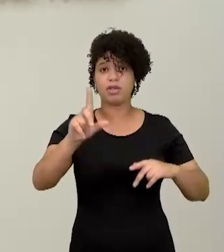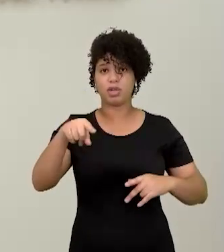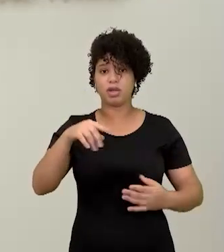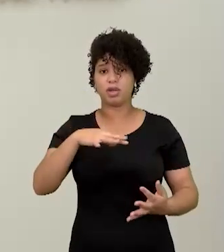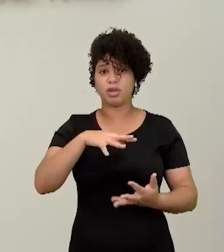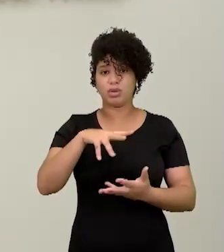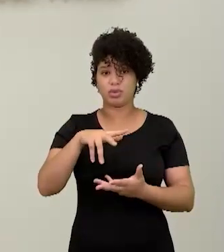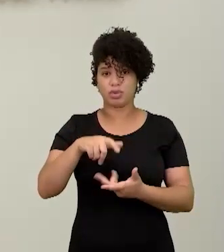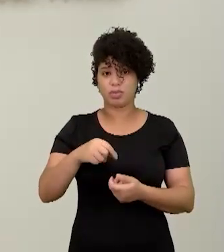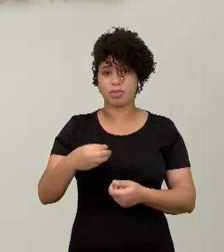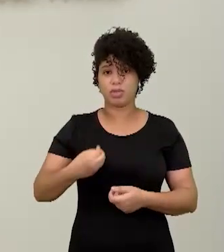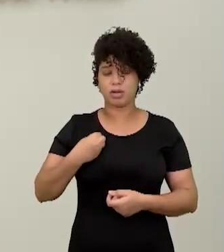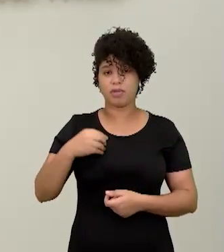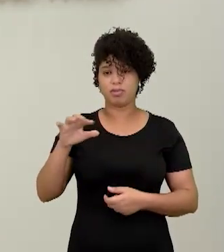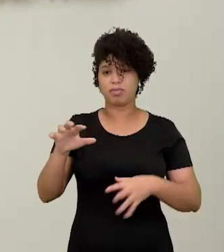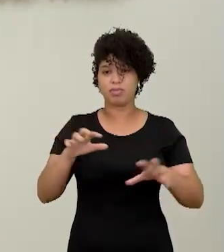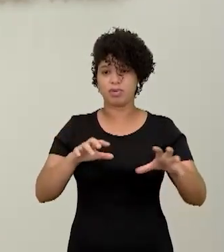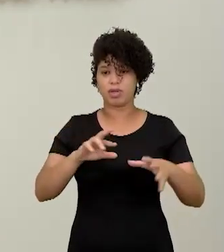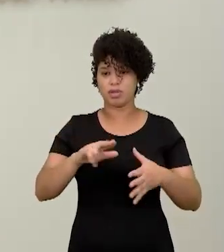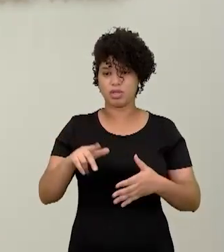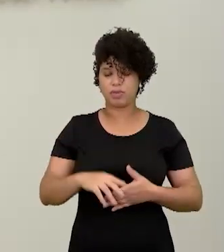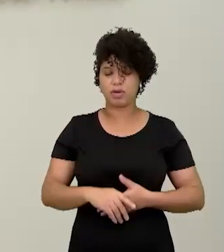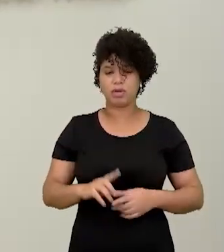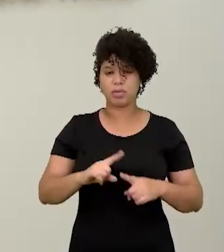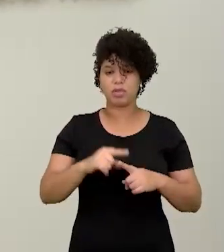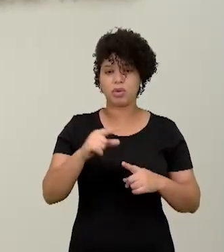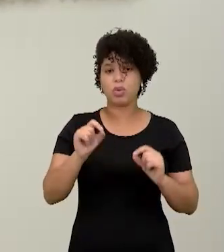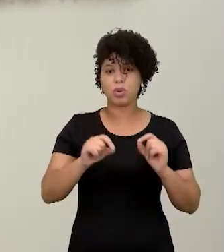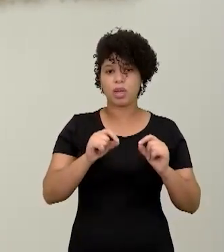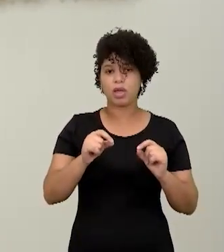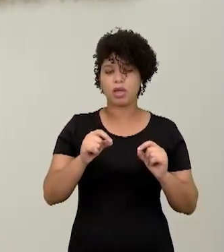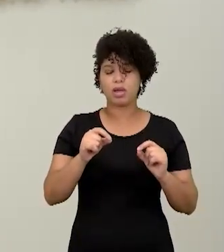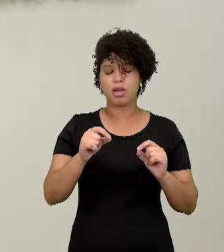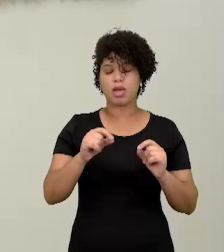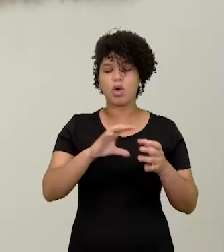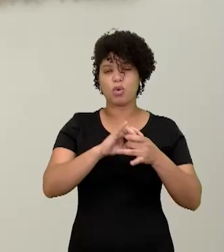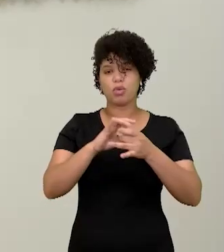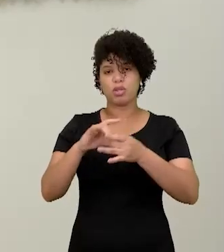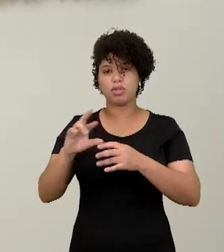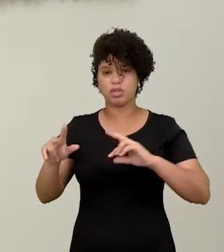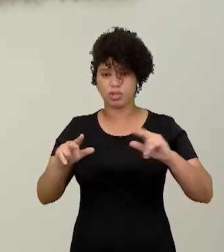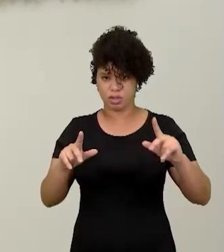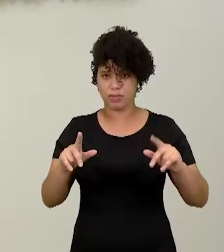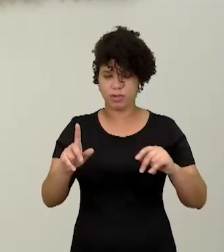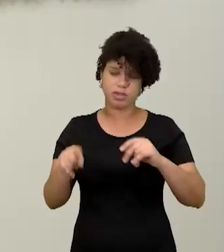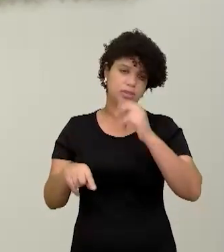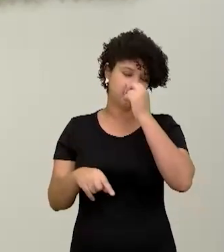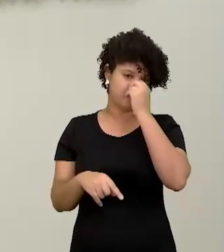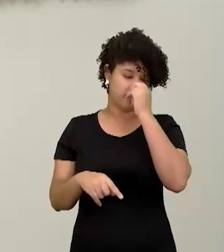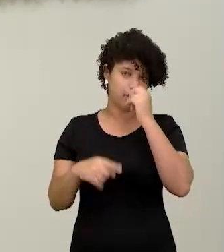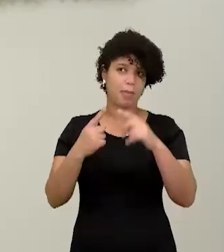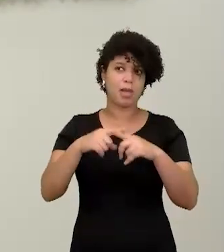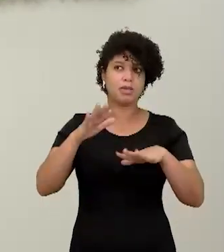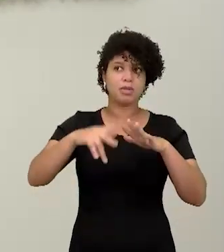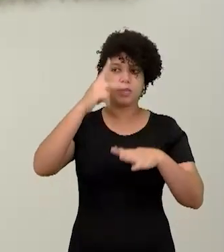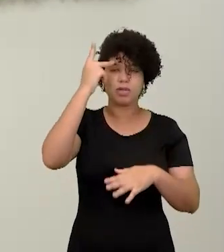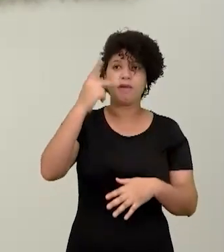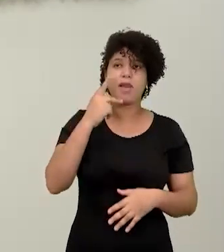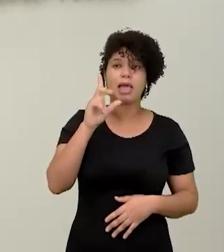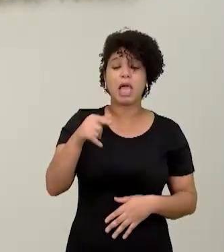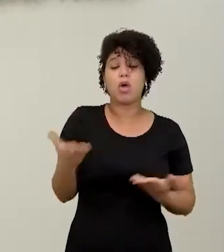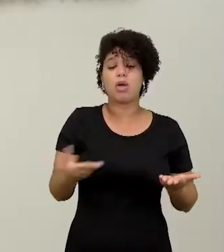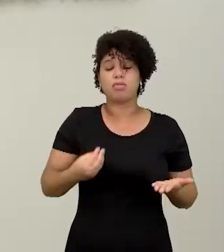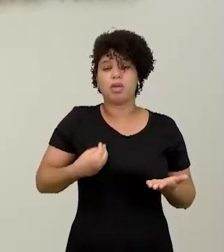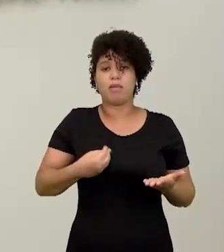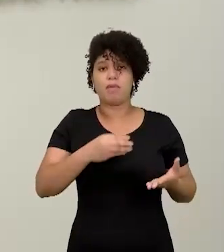mundo vivendo regiões diferentes, com contextos diferentes. Então, por exemplo, alguma pessoa pode ter falado que o contexto da